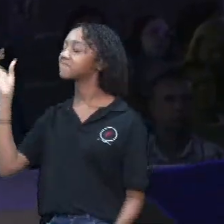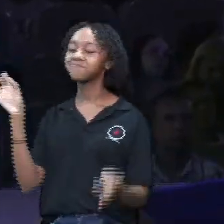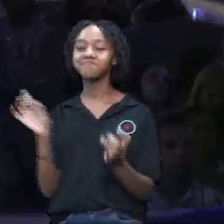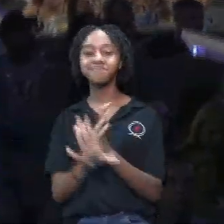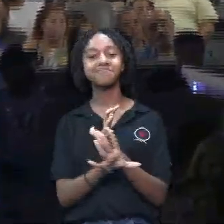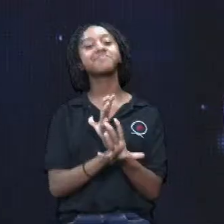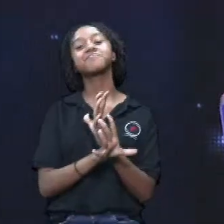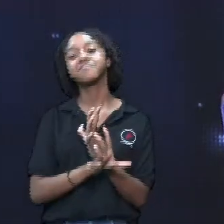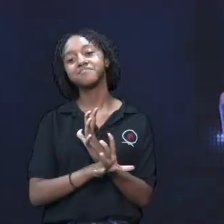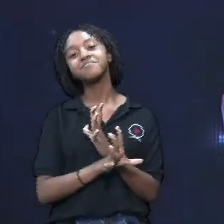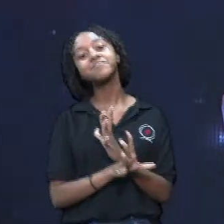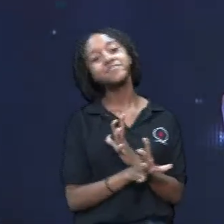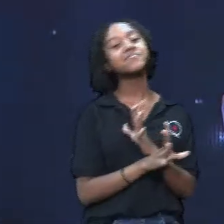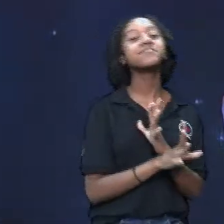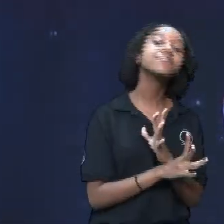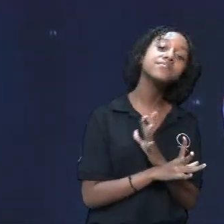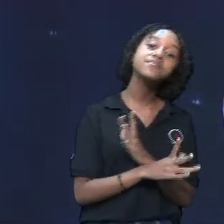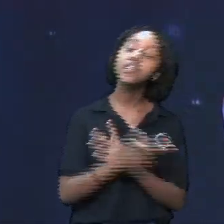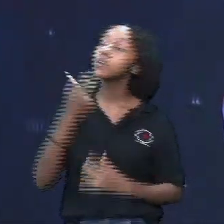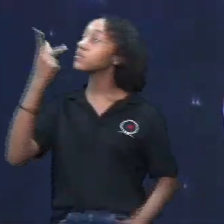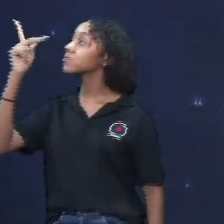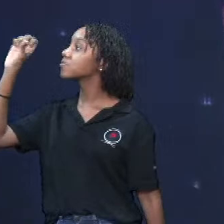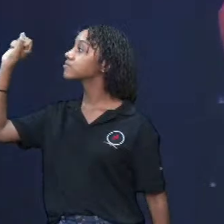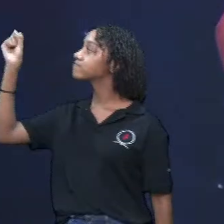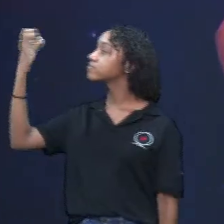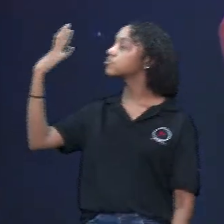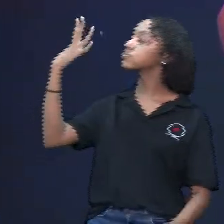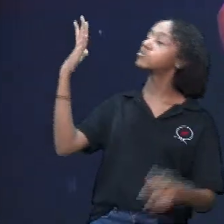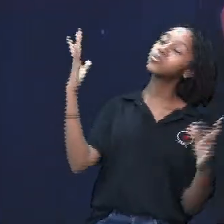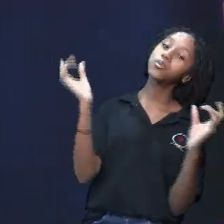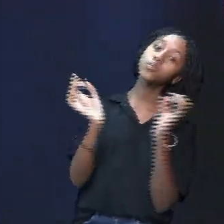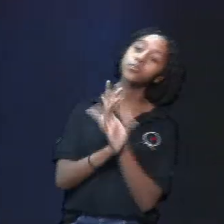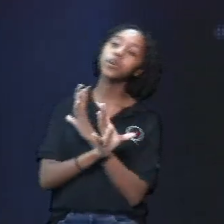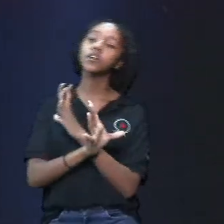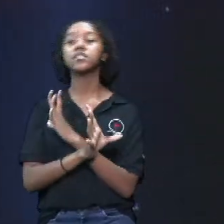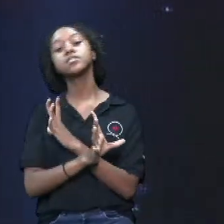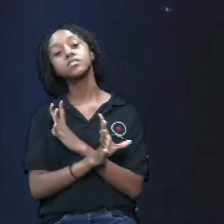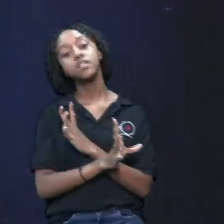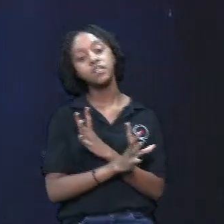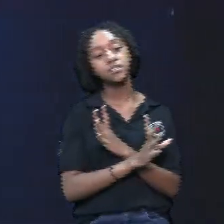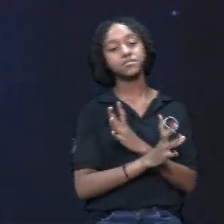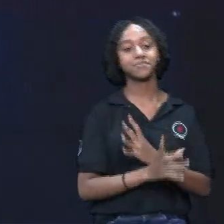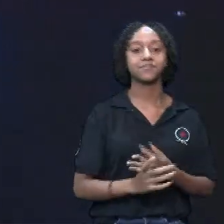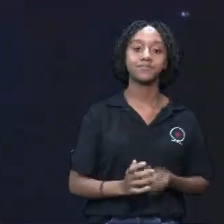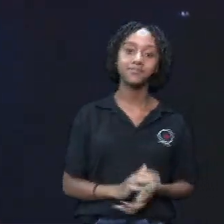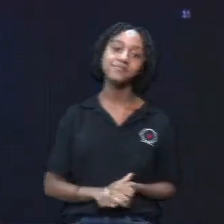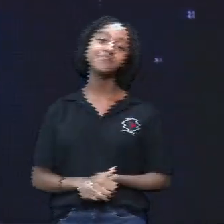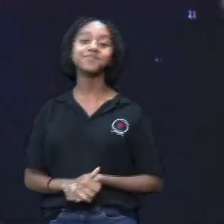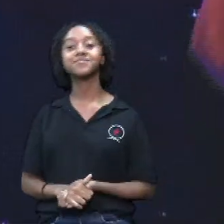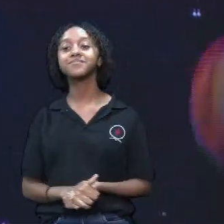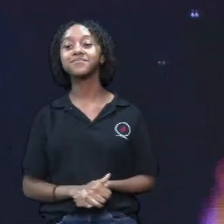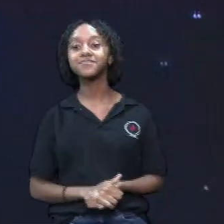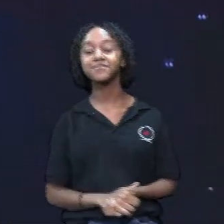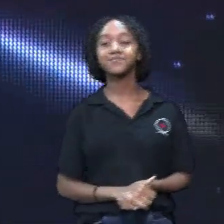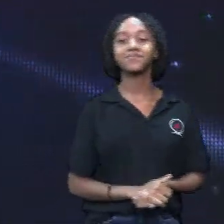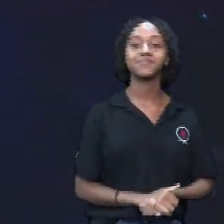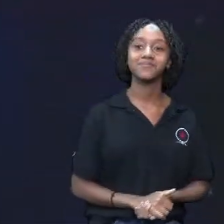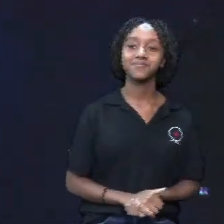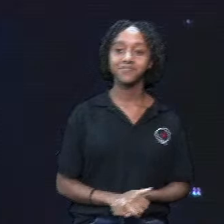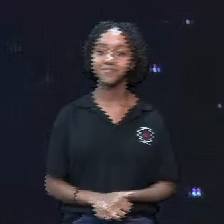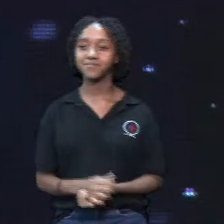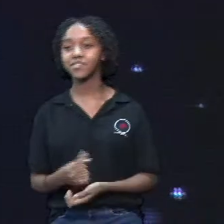graça me basta, tua graça me basta, e eu vou